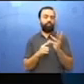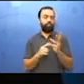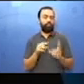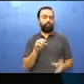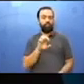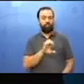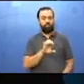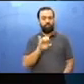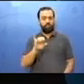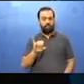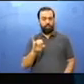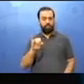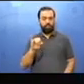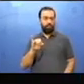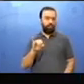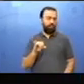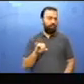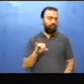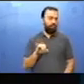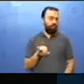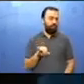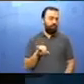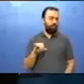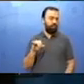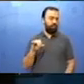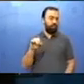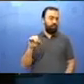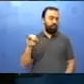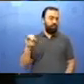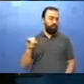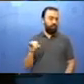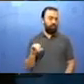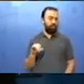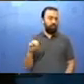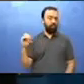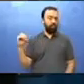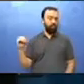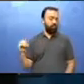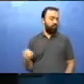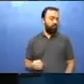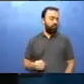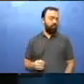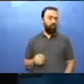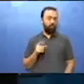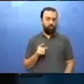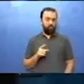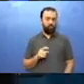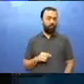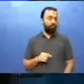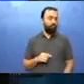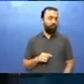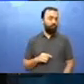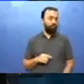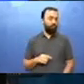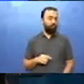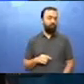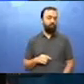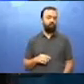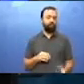Ei, I, O. Muito bem. Agora eu quero que vocês falem para mim qual é a letra